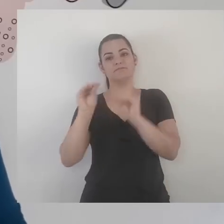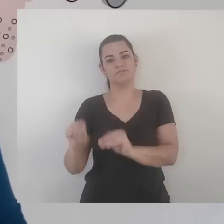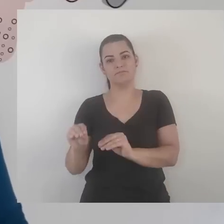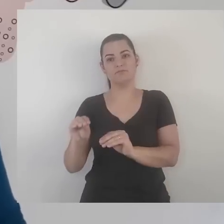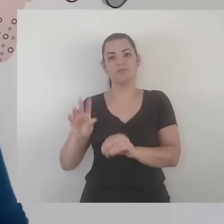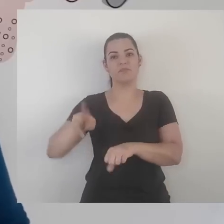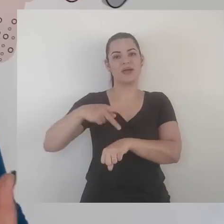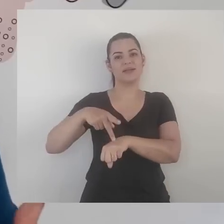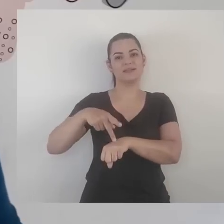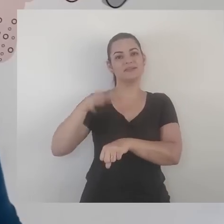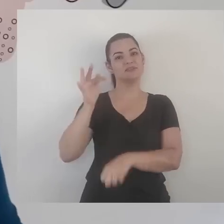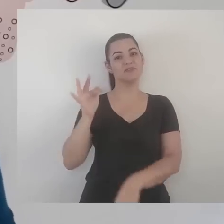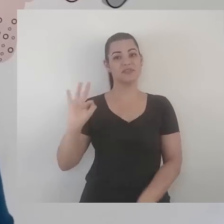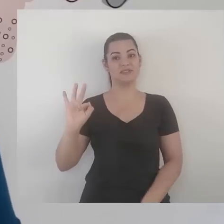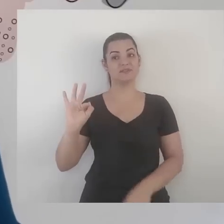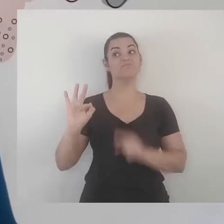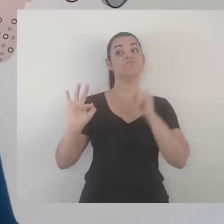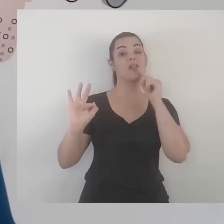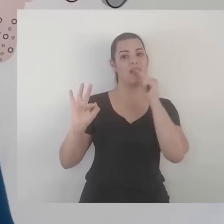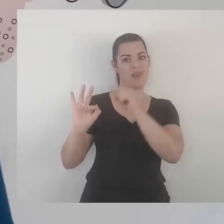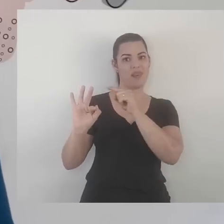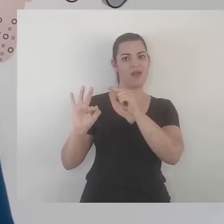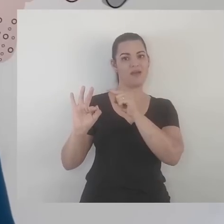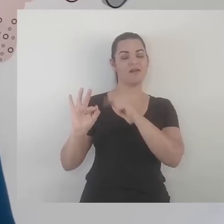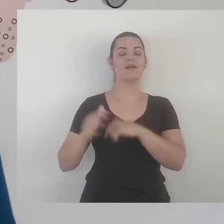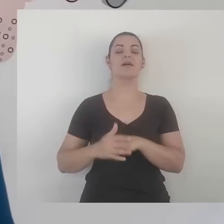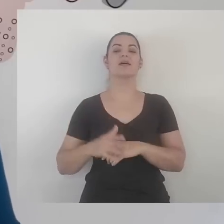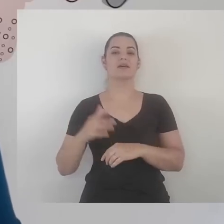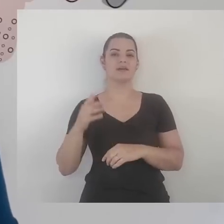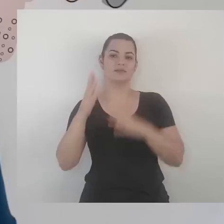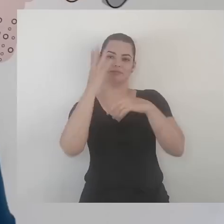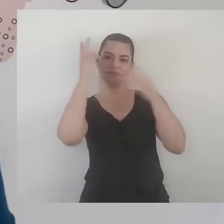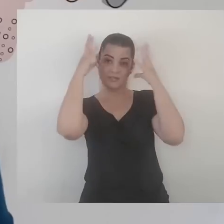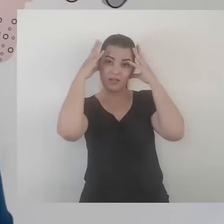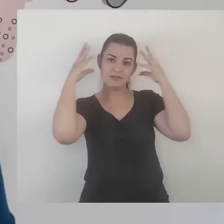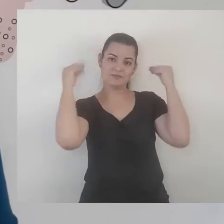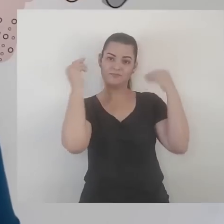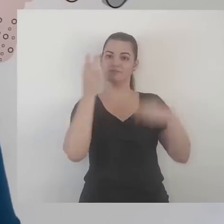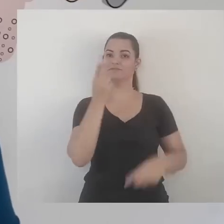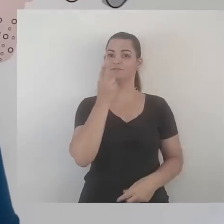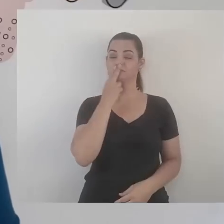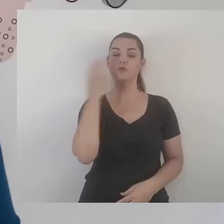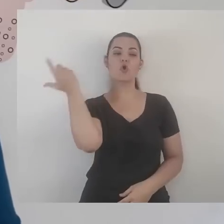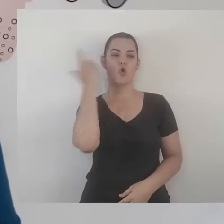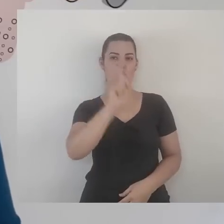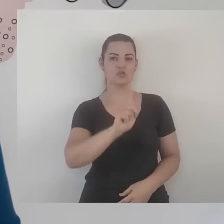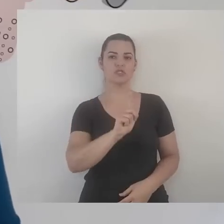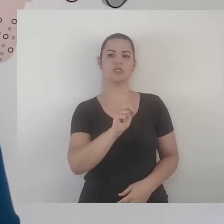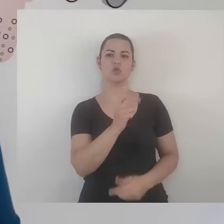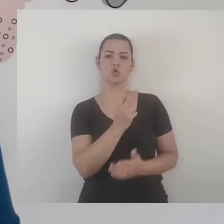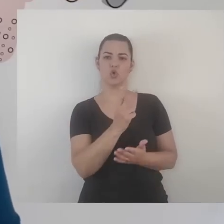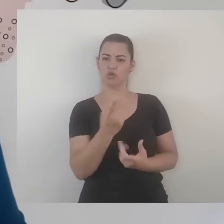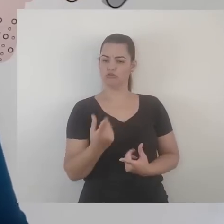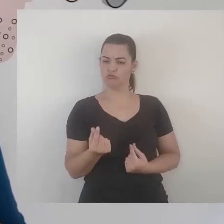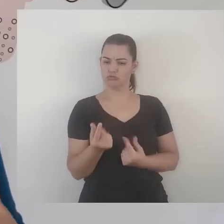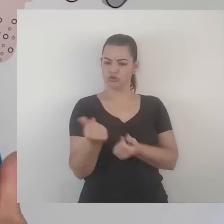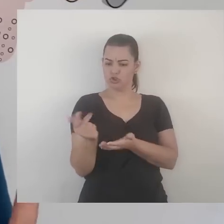Santos Dumont conseguiu, a partir de recursos próprios, construir esse primeiro